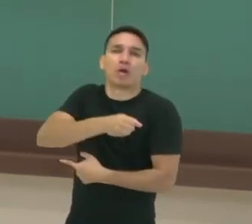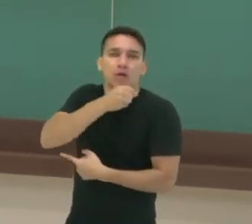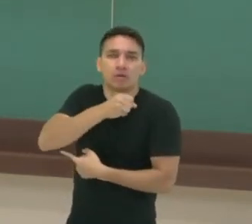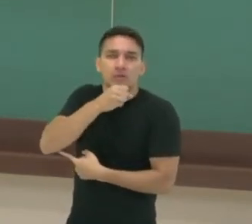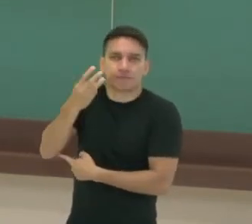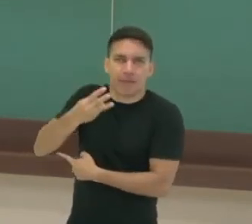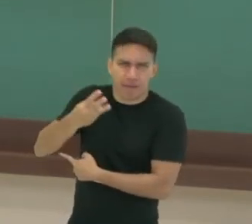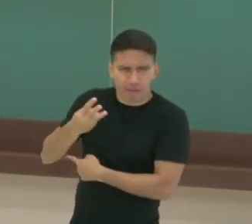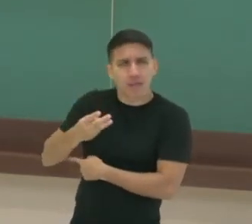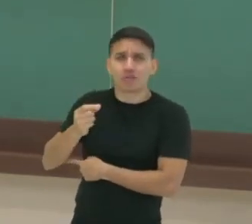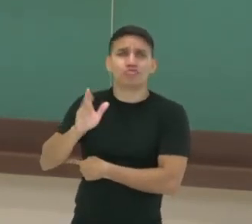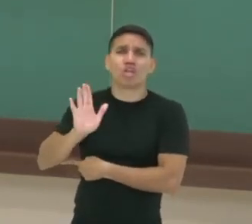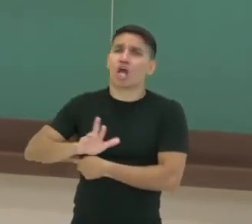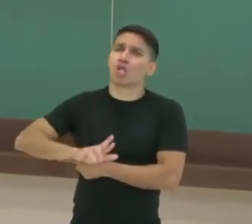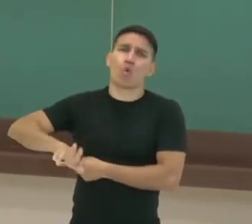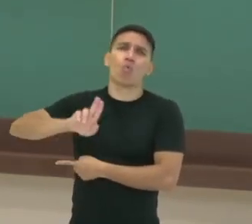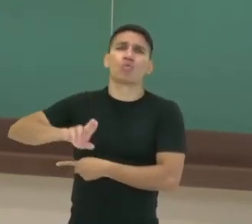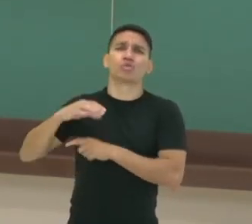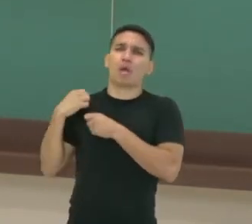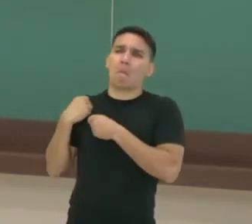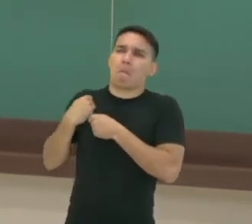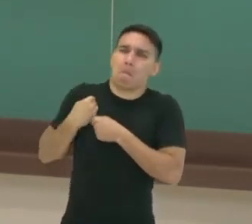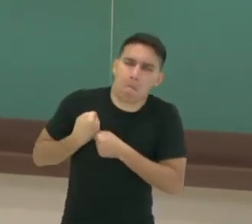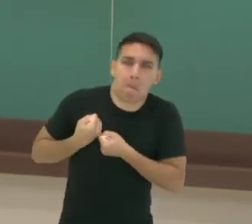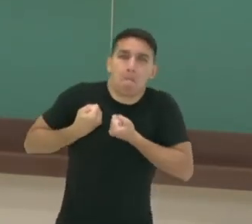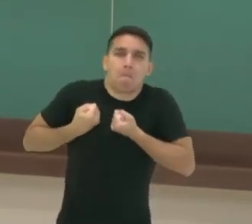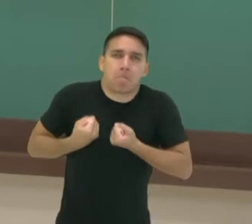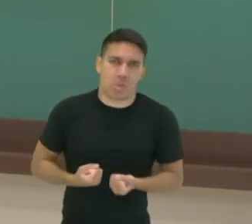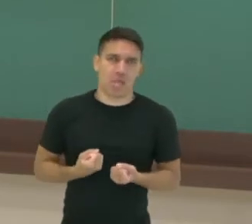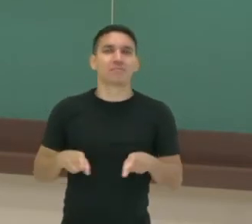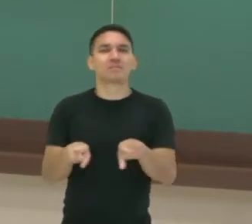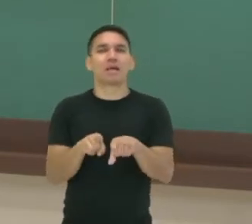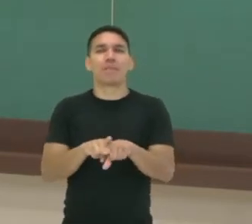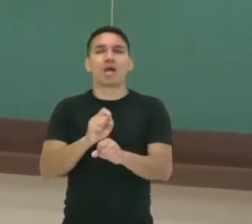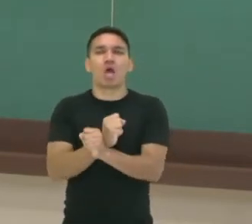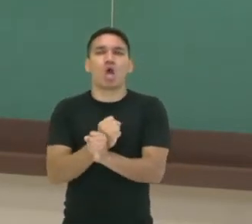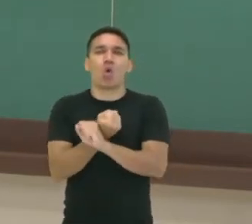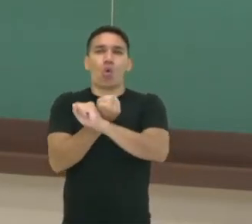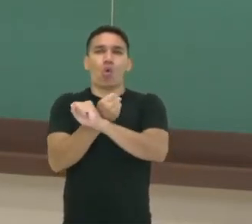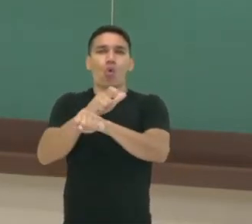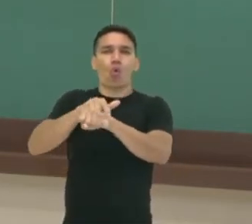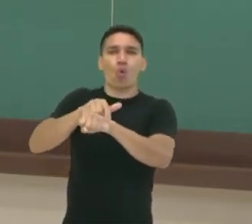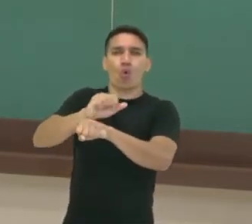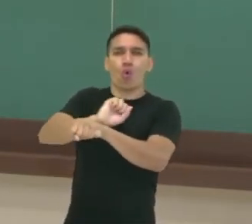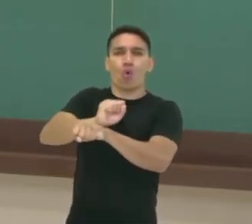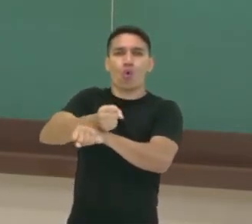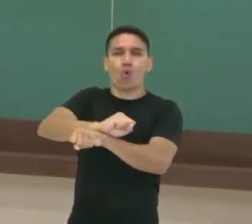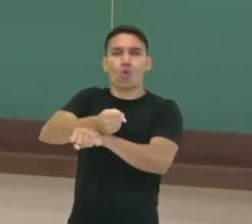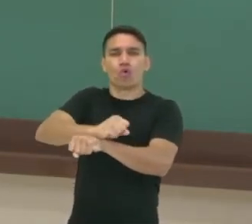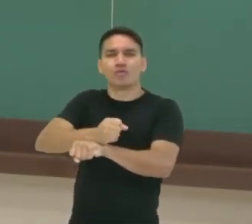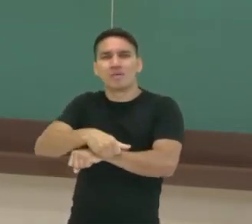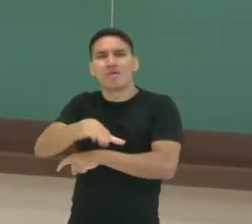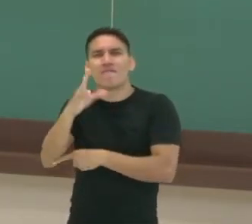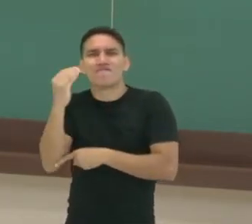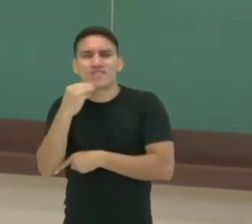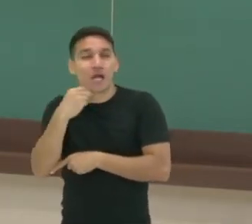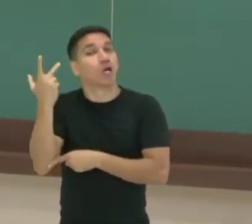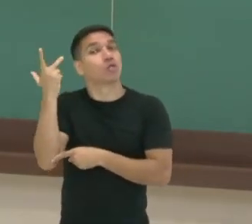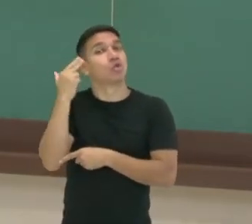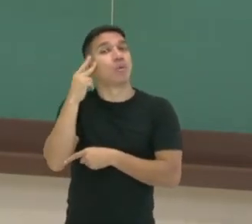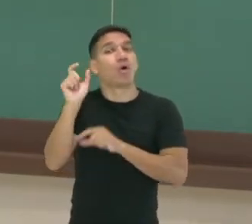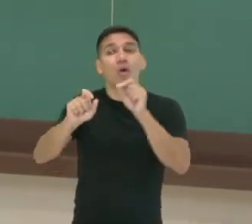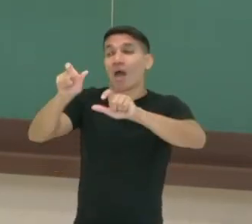carregam tanto peso, já estão com os ossinhos um pouco mais fracos. Então, é natural que essas pessoas fiquem